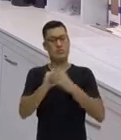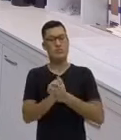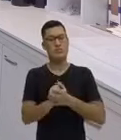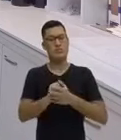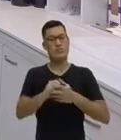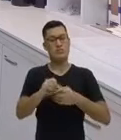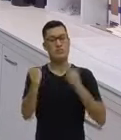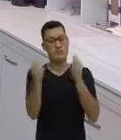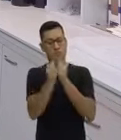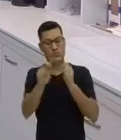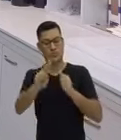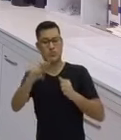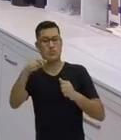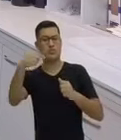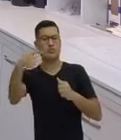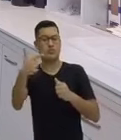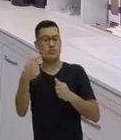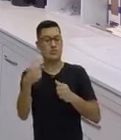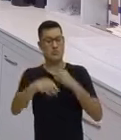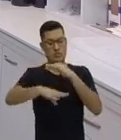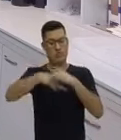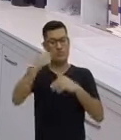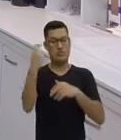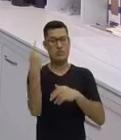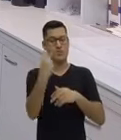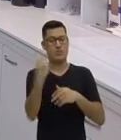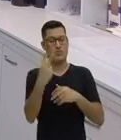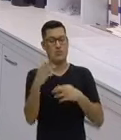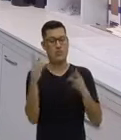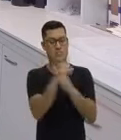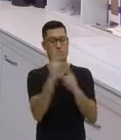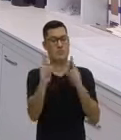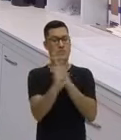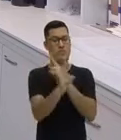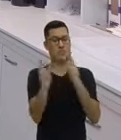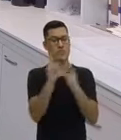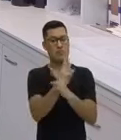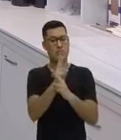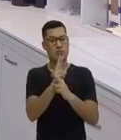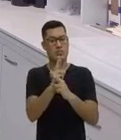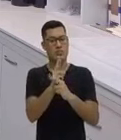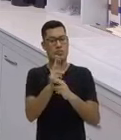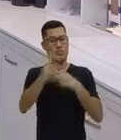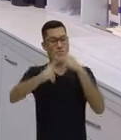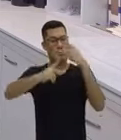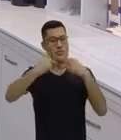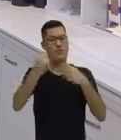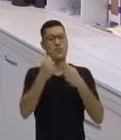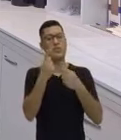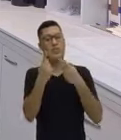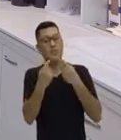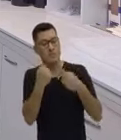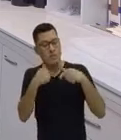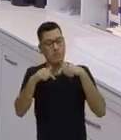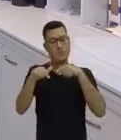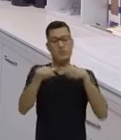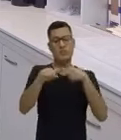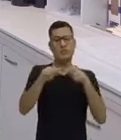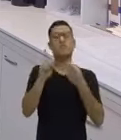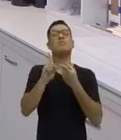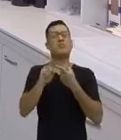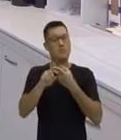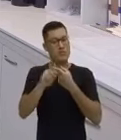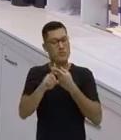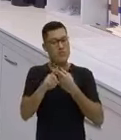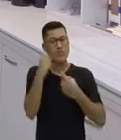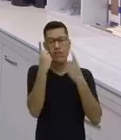mais padrão, ele vai ser um crescimento que vai estar relacionado com os assuntos que a gente está trabalhando, tá certo? Então é